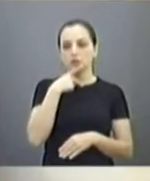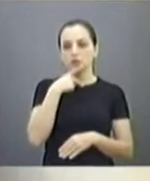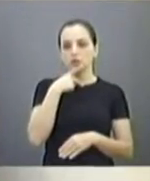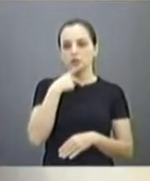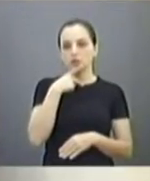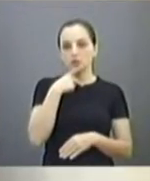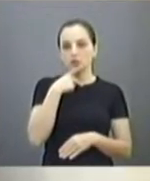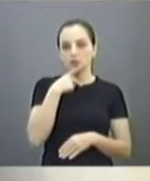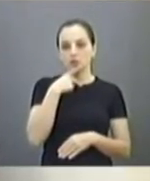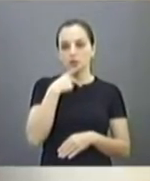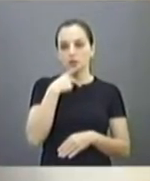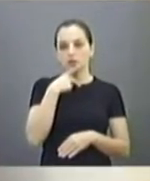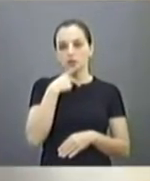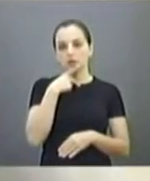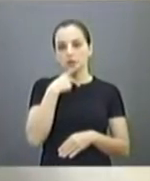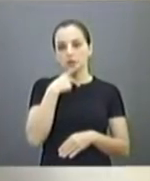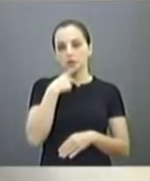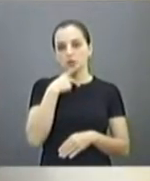coloque